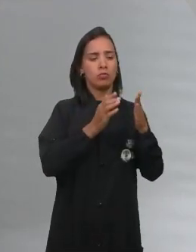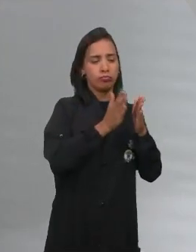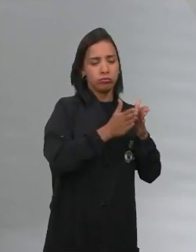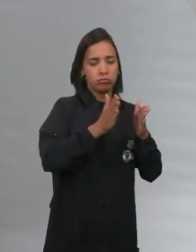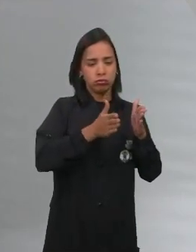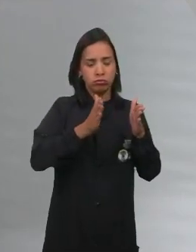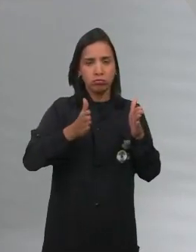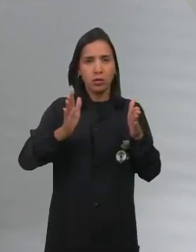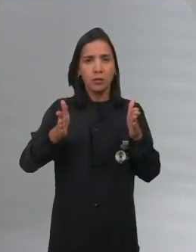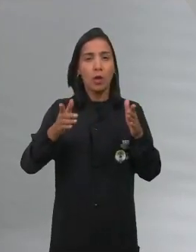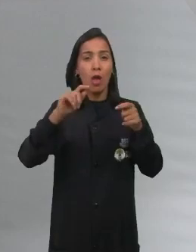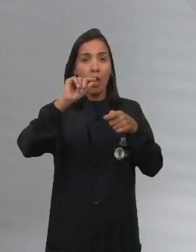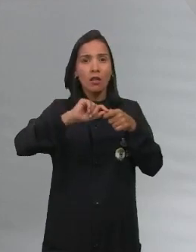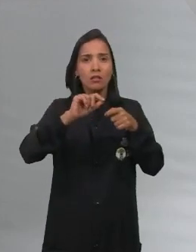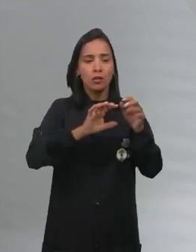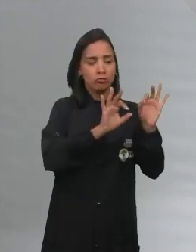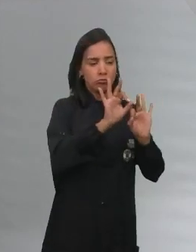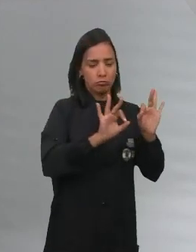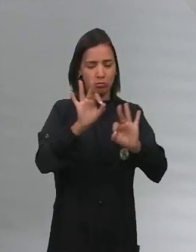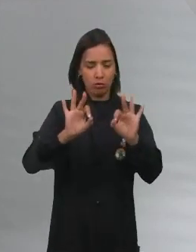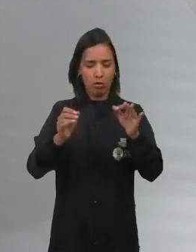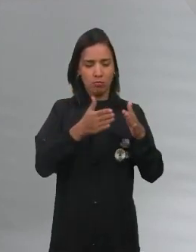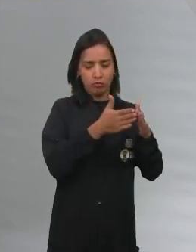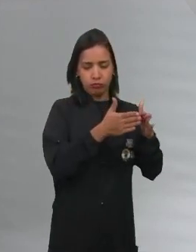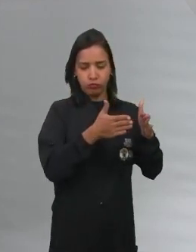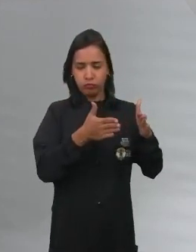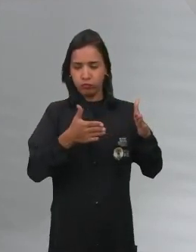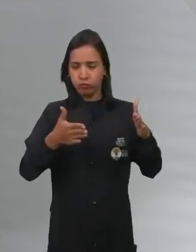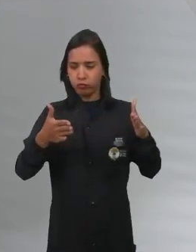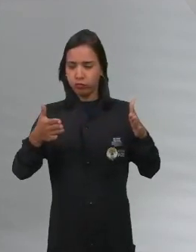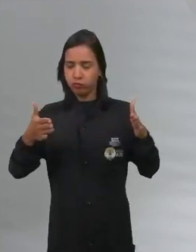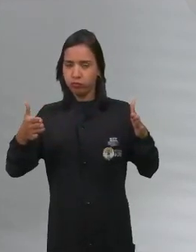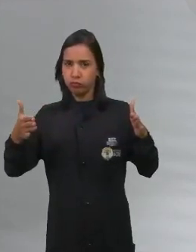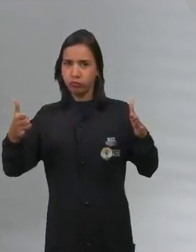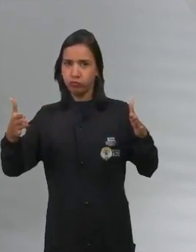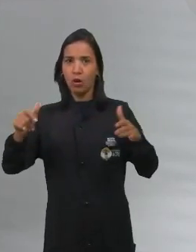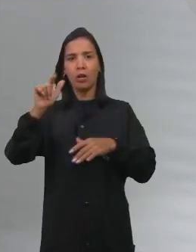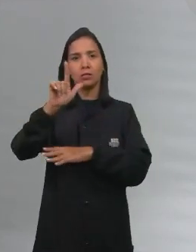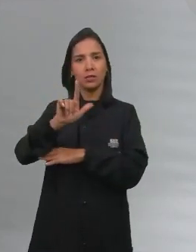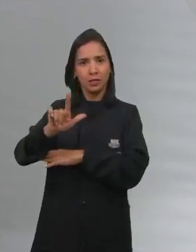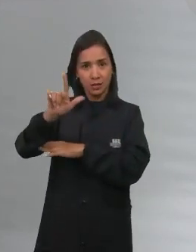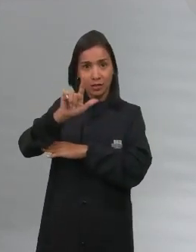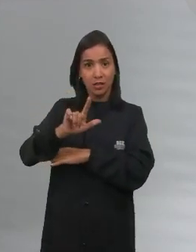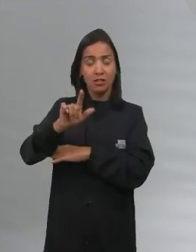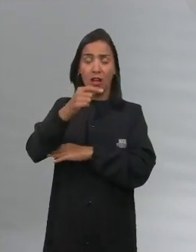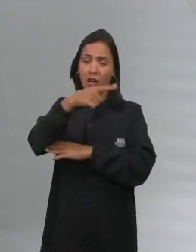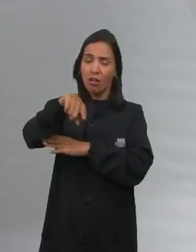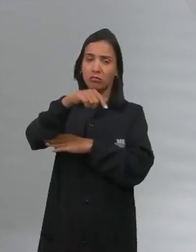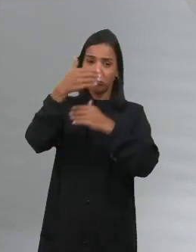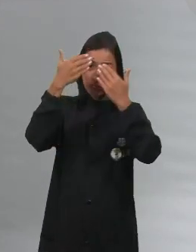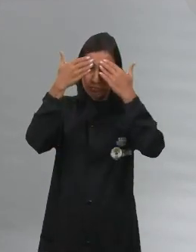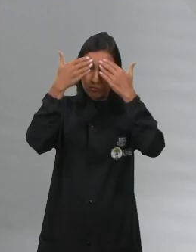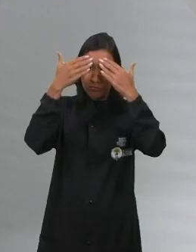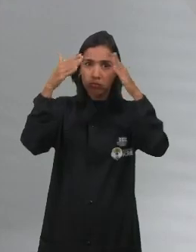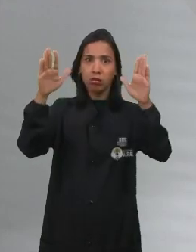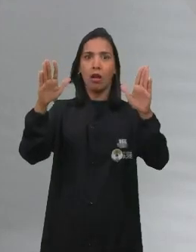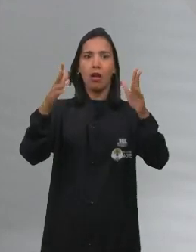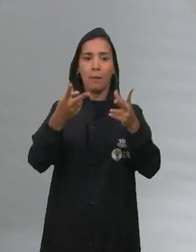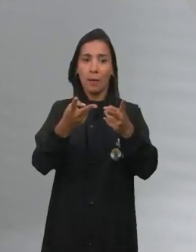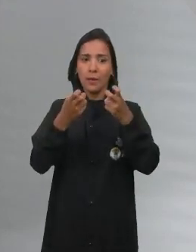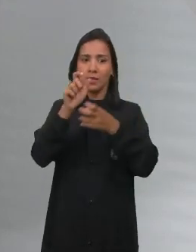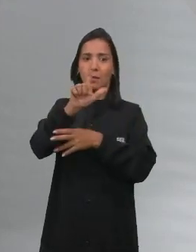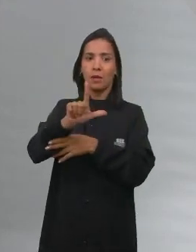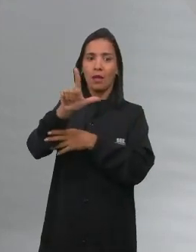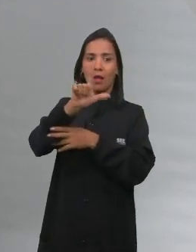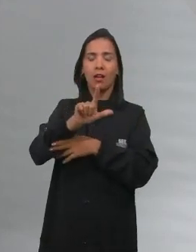espaços de tempo, essa consolidação do sistema literário brasileiro, e vai abrir bem a sua mente para você ver a literatura de uma forma